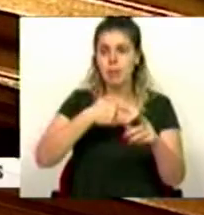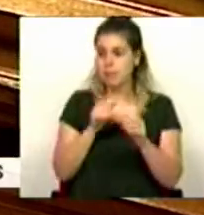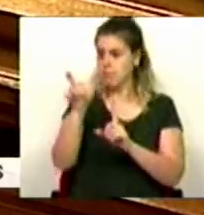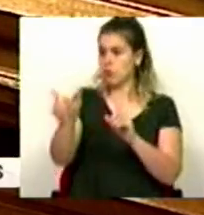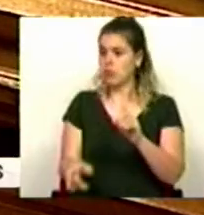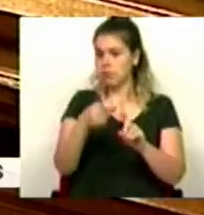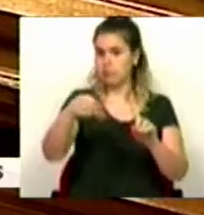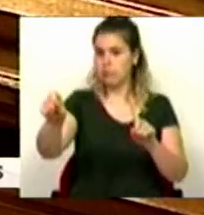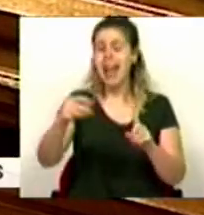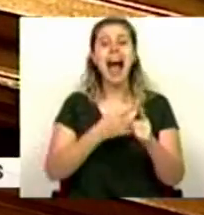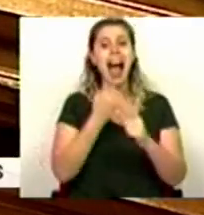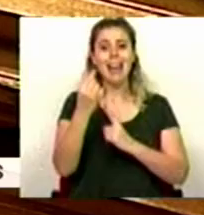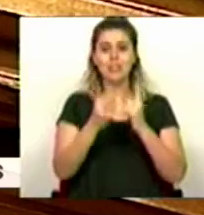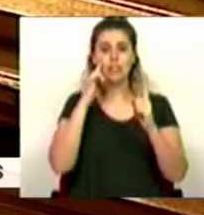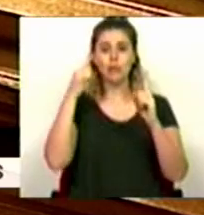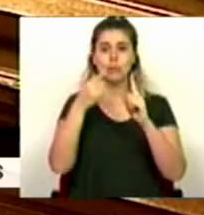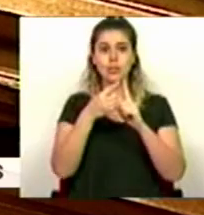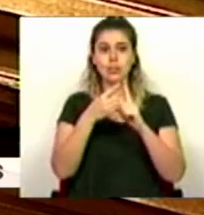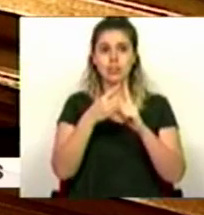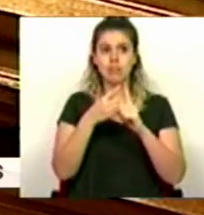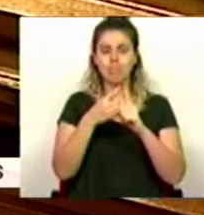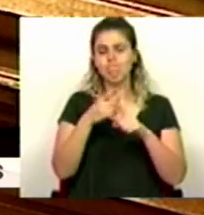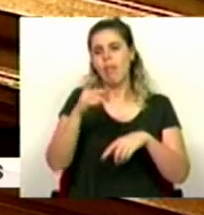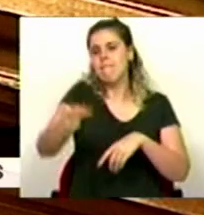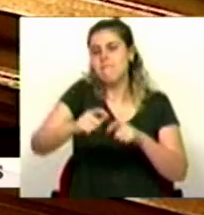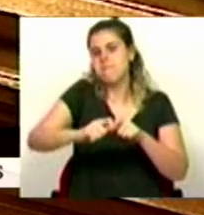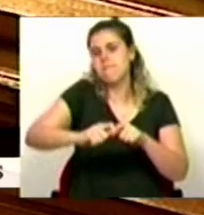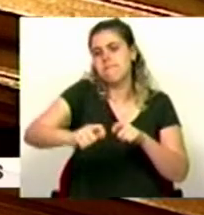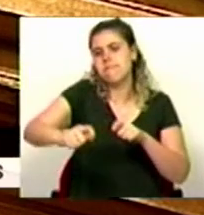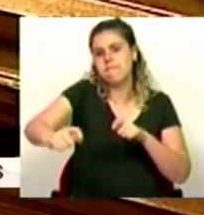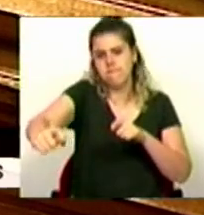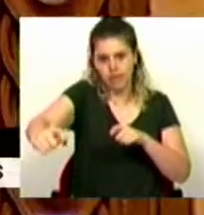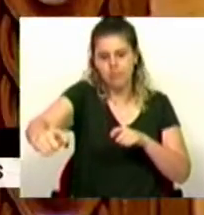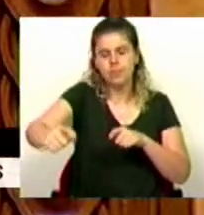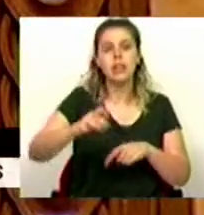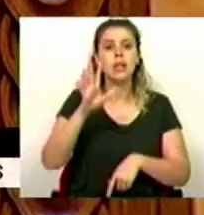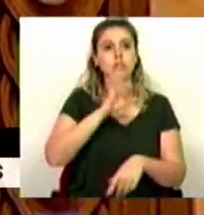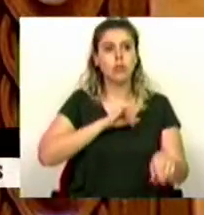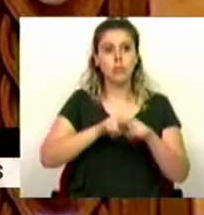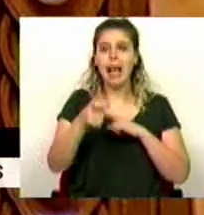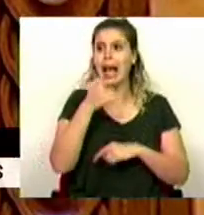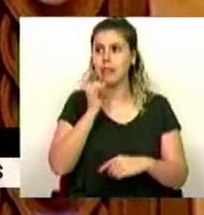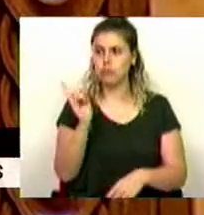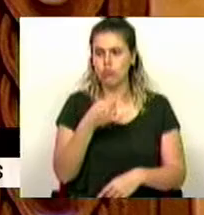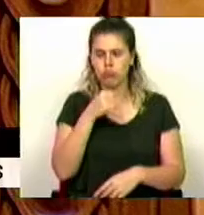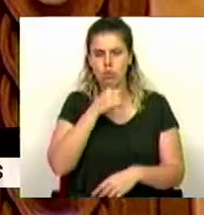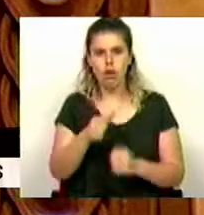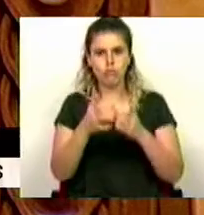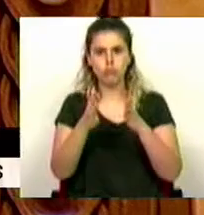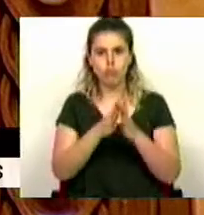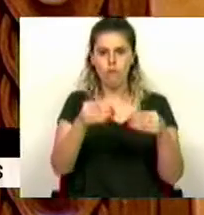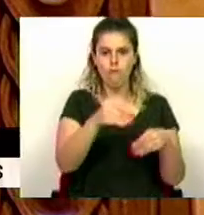continente, por vezes para estadas muito prolongadas. Senhor Deputado, se estamos todos de acordo com o